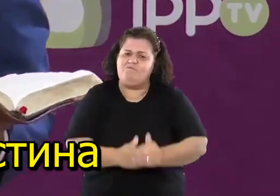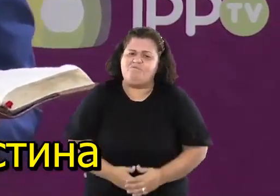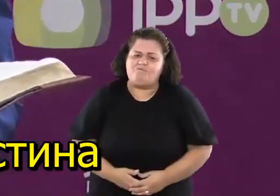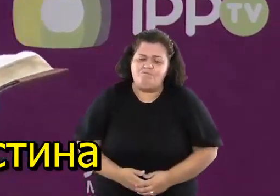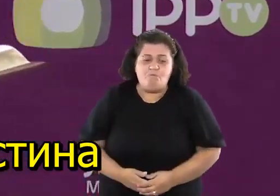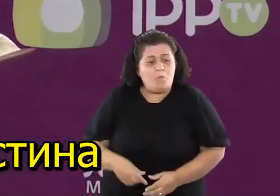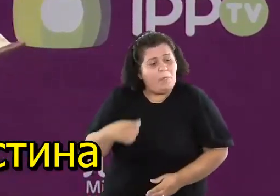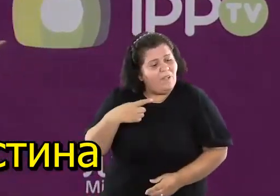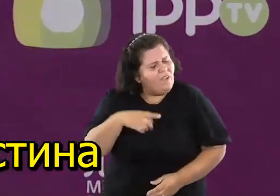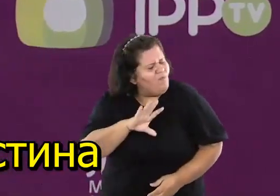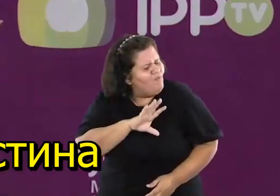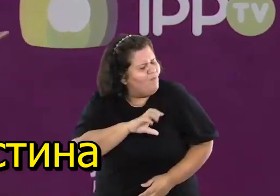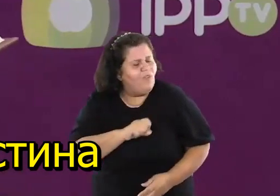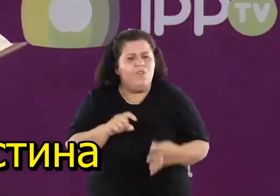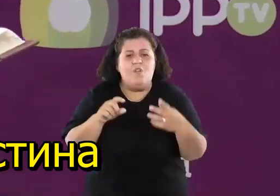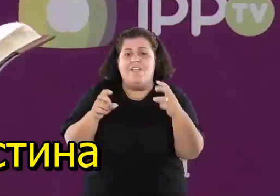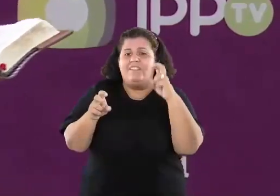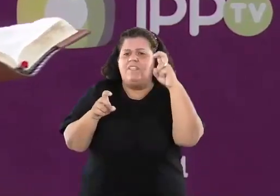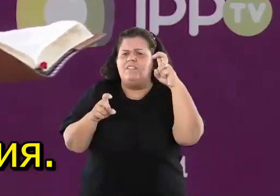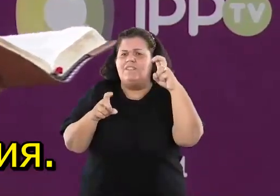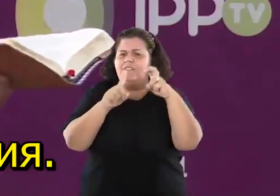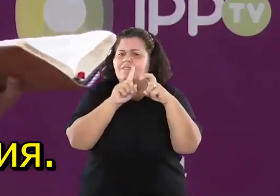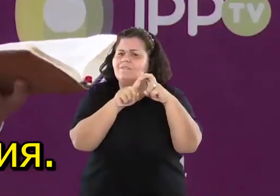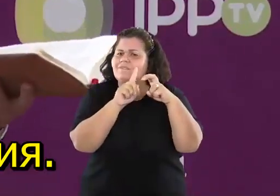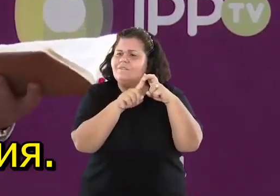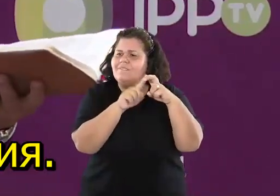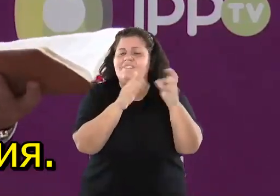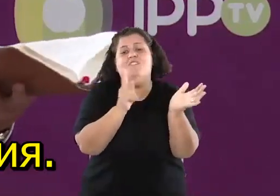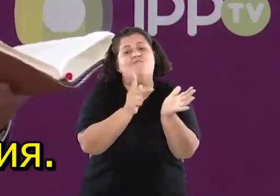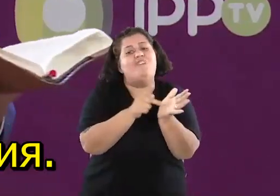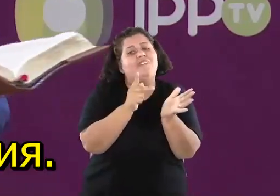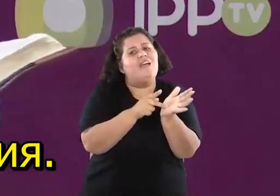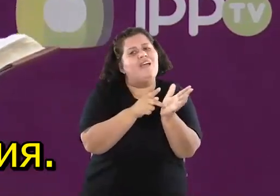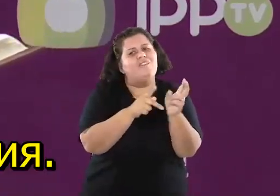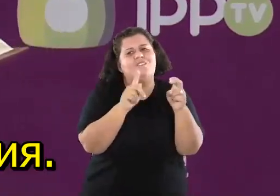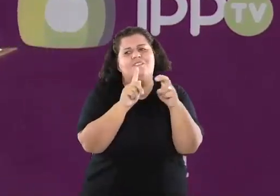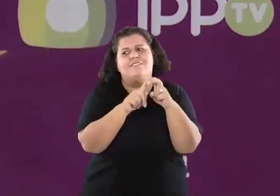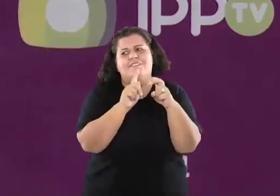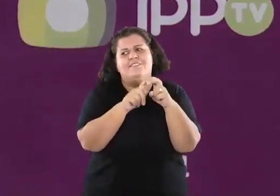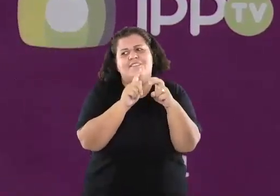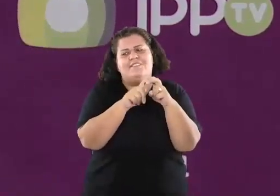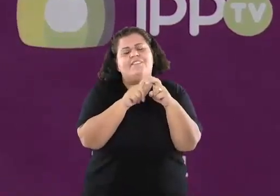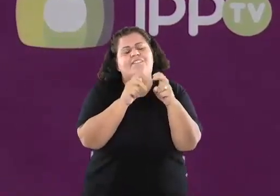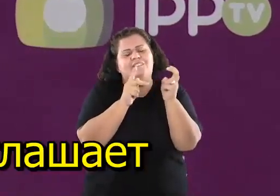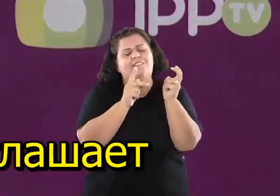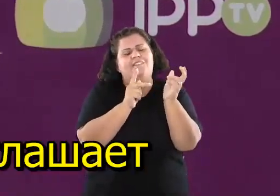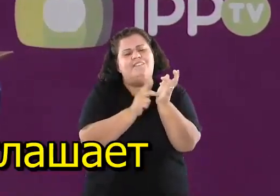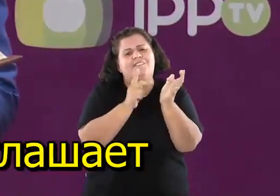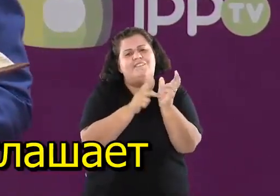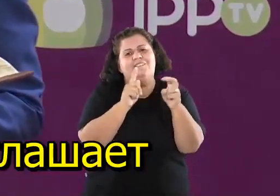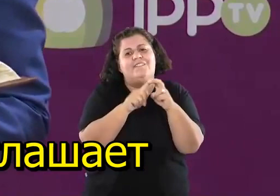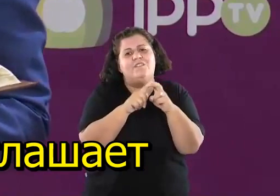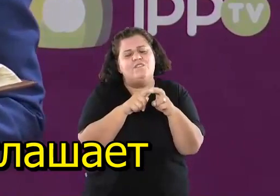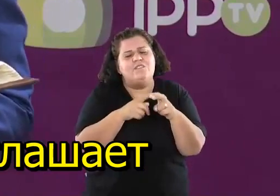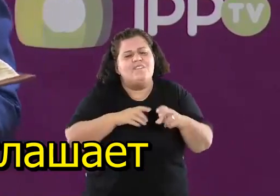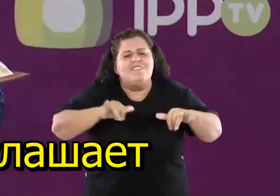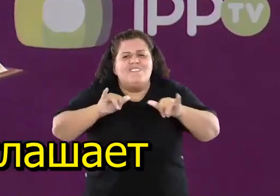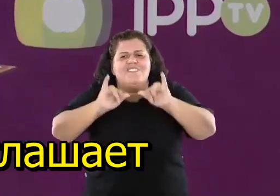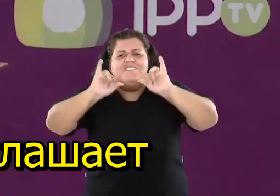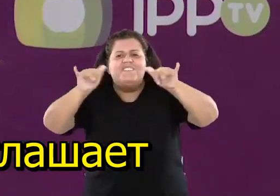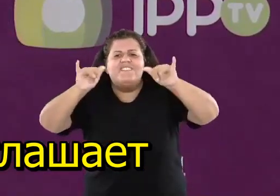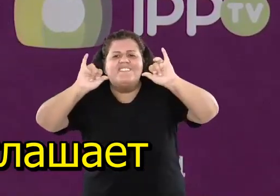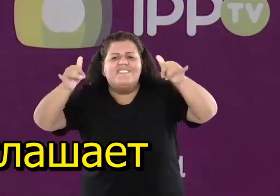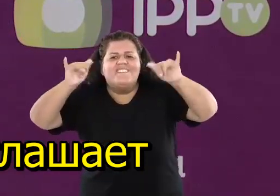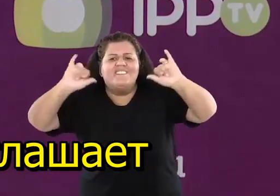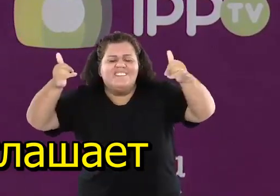irmãos queridos, há uma quinta verdade, há uma quinta mensagem da ressurreição. A mensagem da